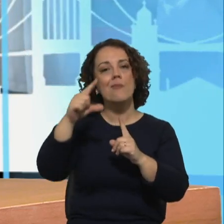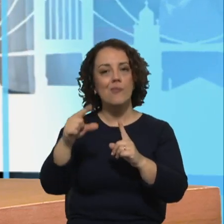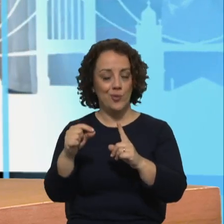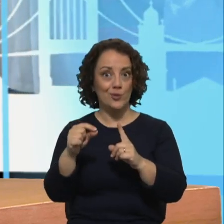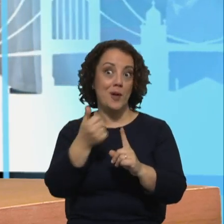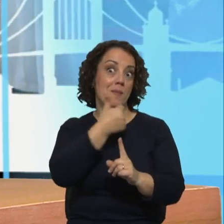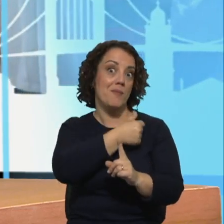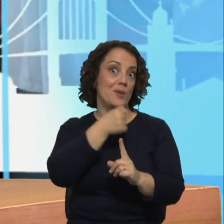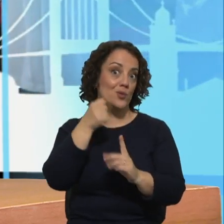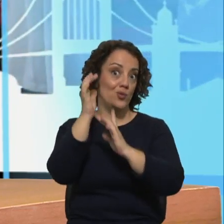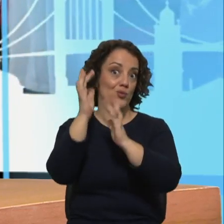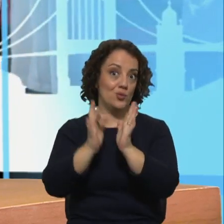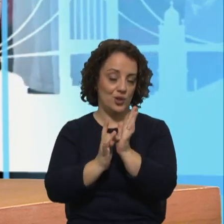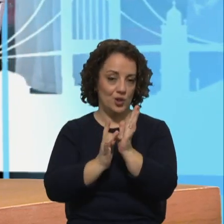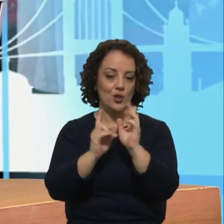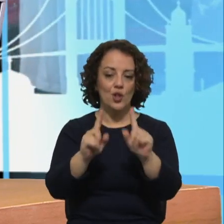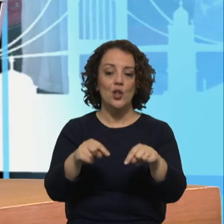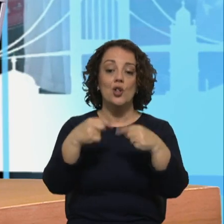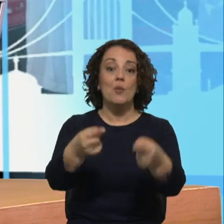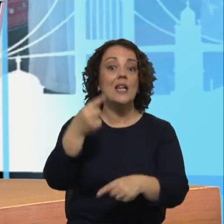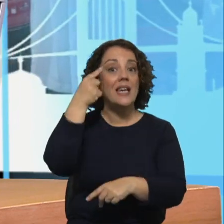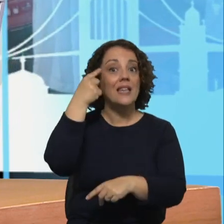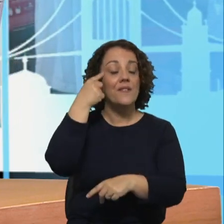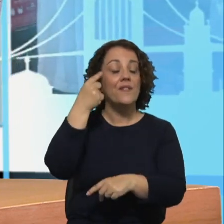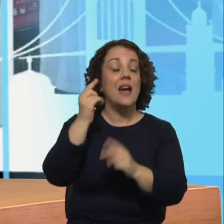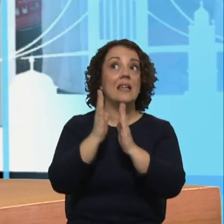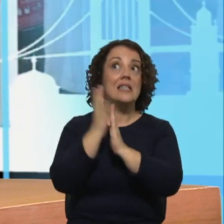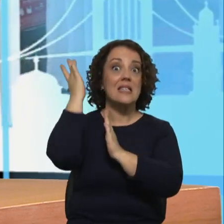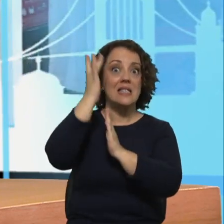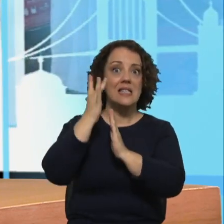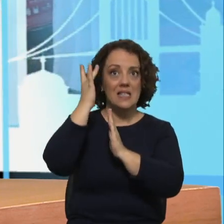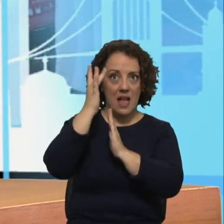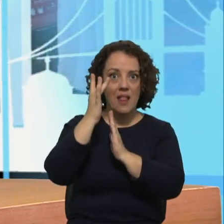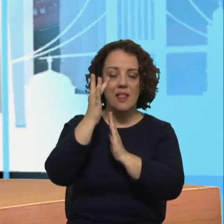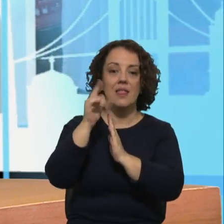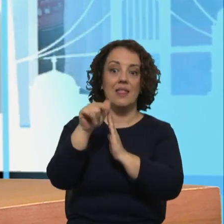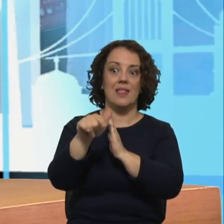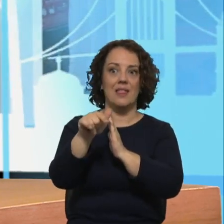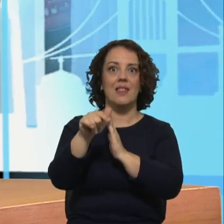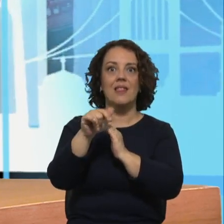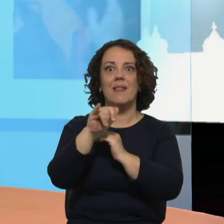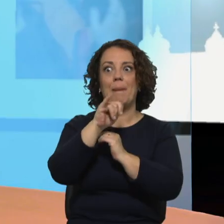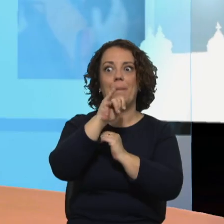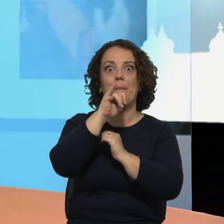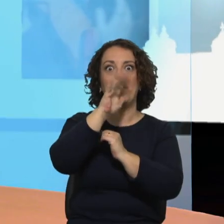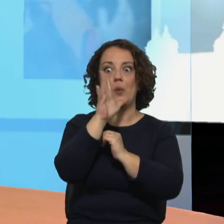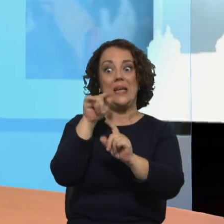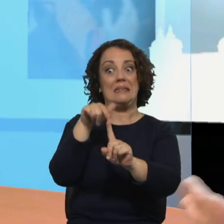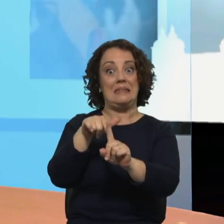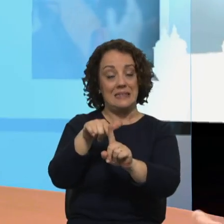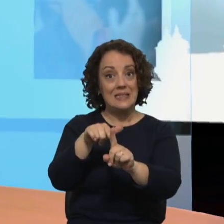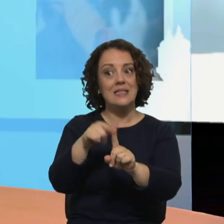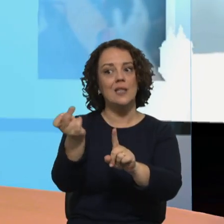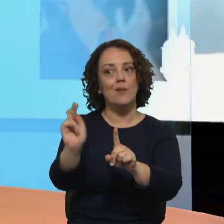inicia-se com a missa vespertina da Quinta-feira Santa, missa vespertina da Ceia do Senhor. Onde está este gesto ao lava-pés? Onde está inserido o gesto. Portanto, é